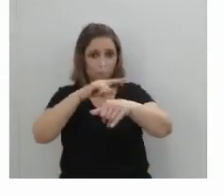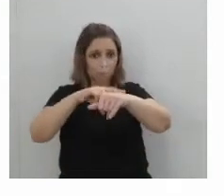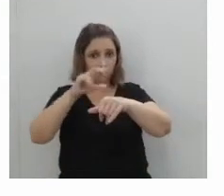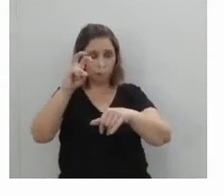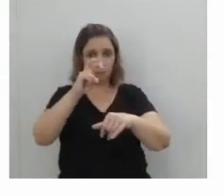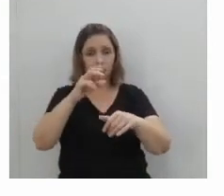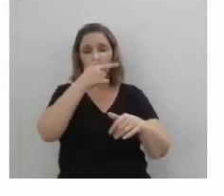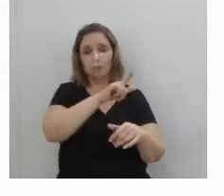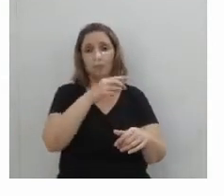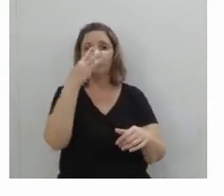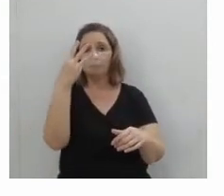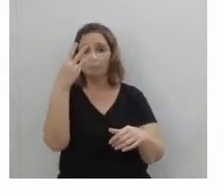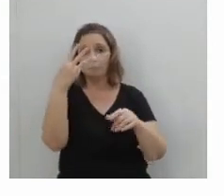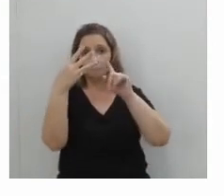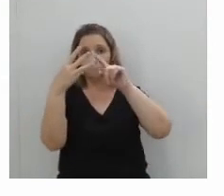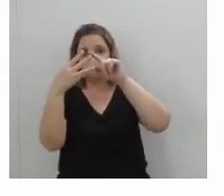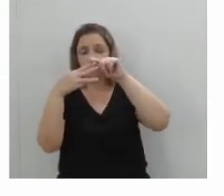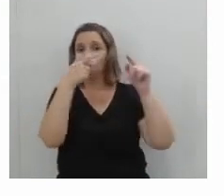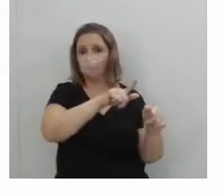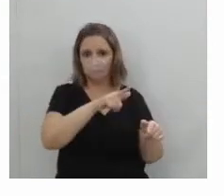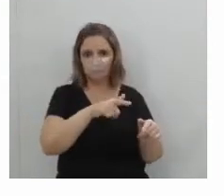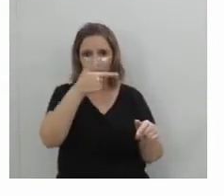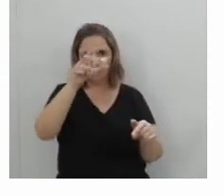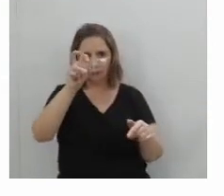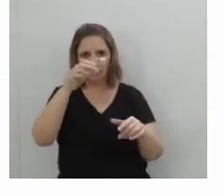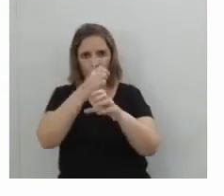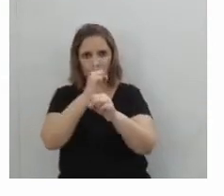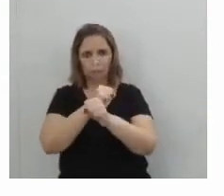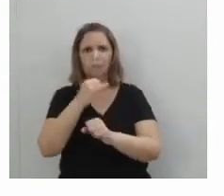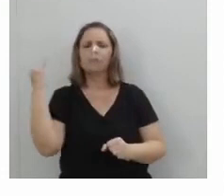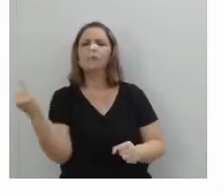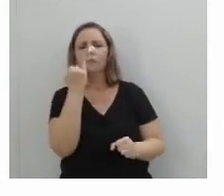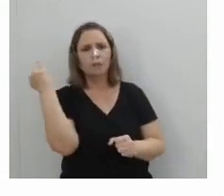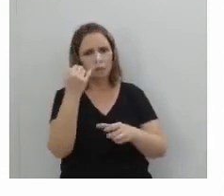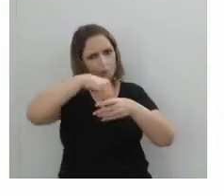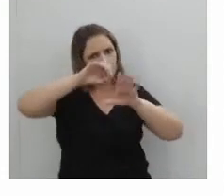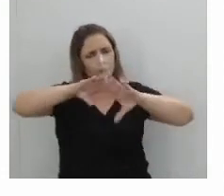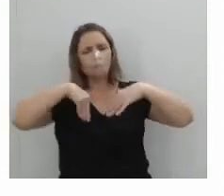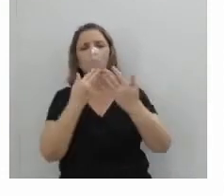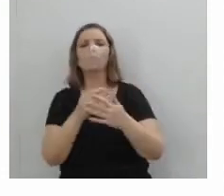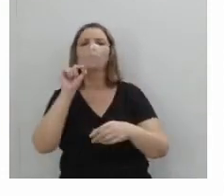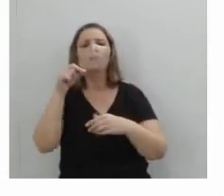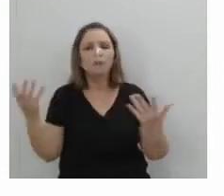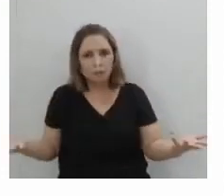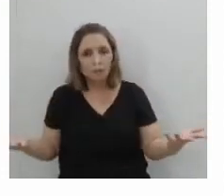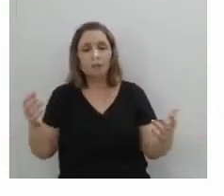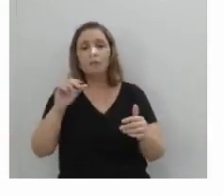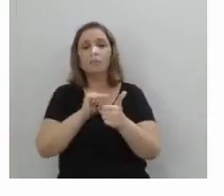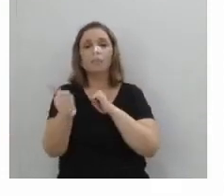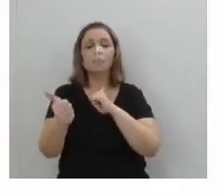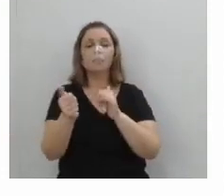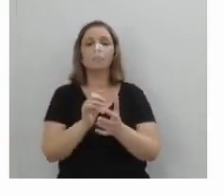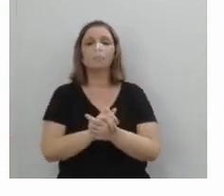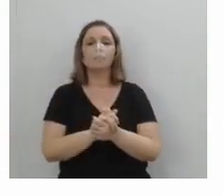equipe que fizer 3 sets primeiro com 25 pontos. A importância do vôlei na nossa escola é o